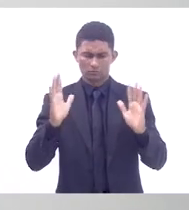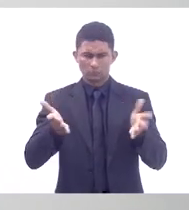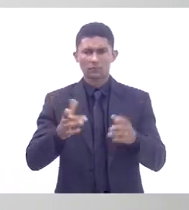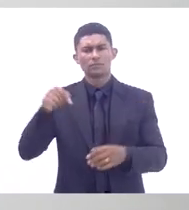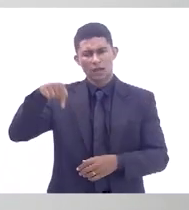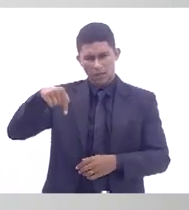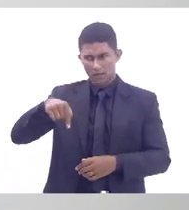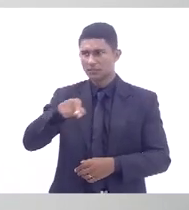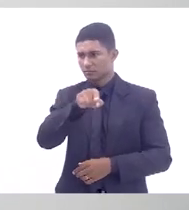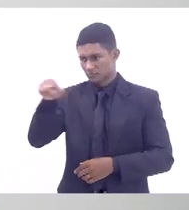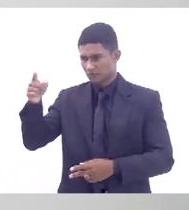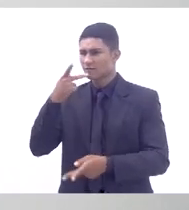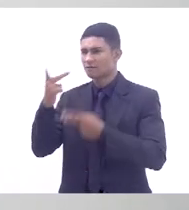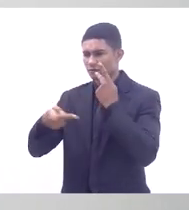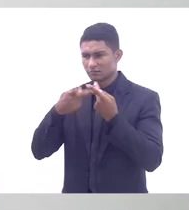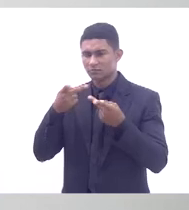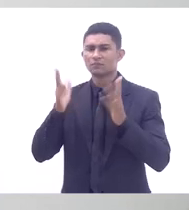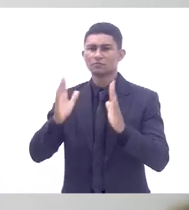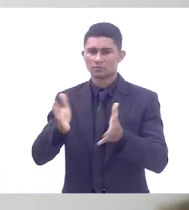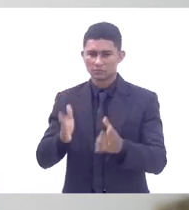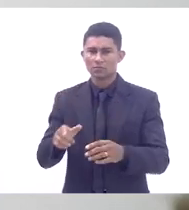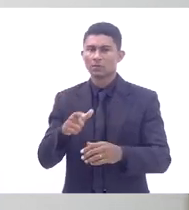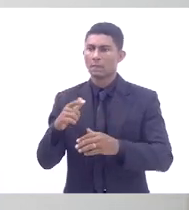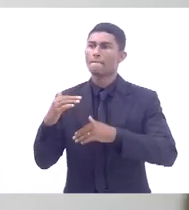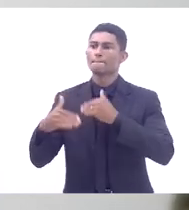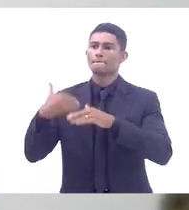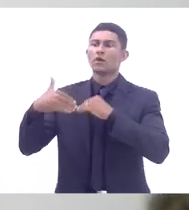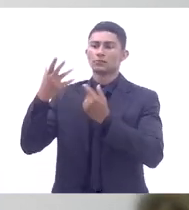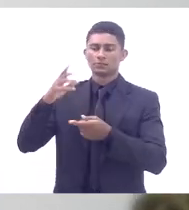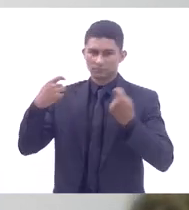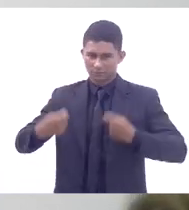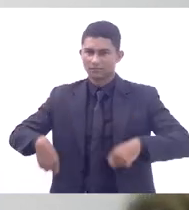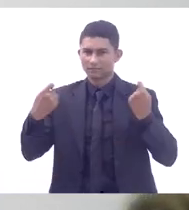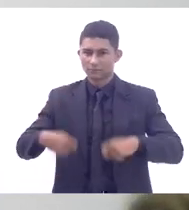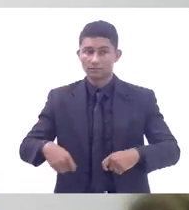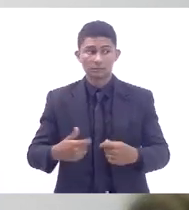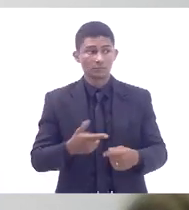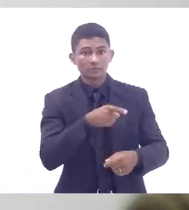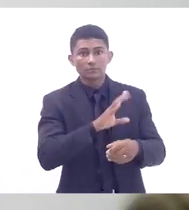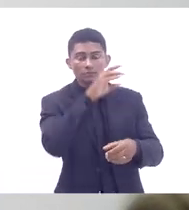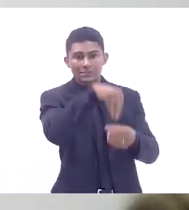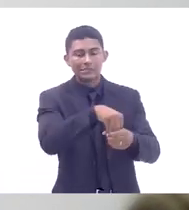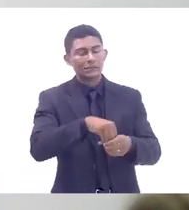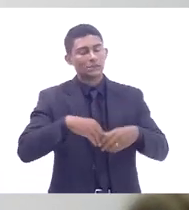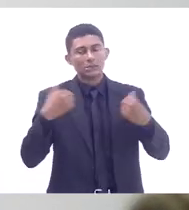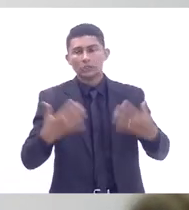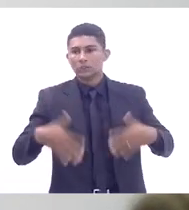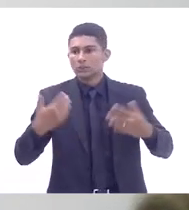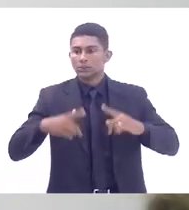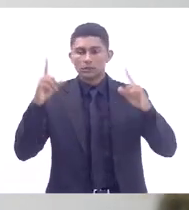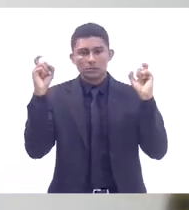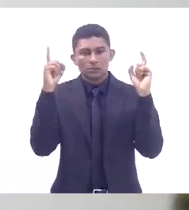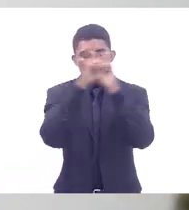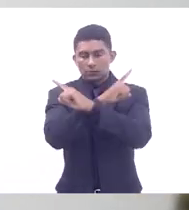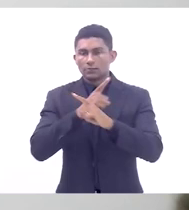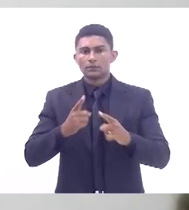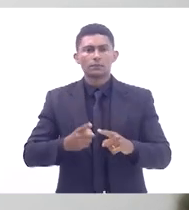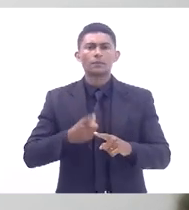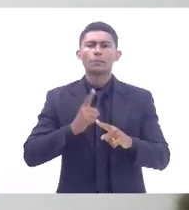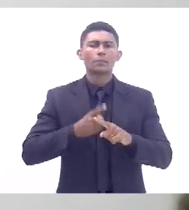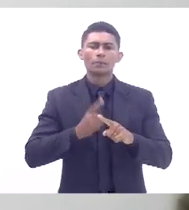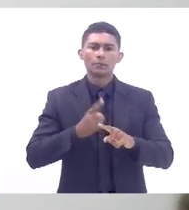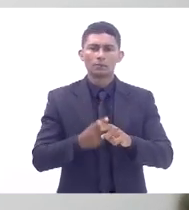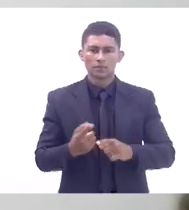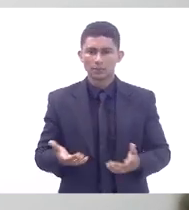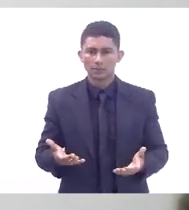falado aqui sobre os enquadramentos e progressões a situação e crítica mas não apenas por conta